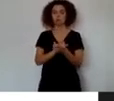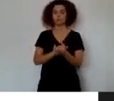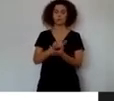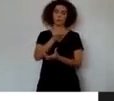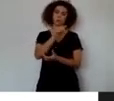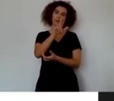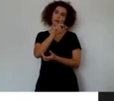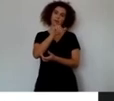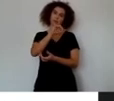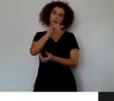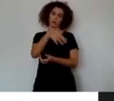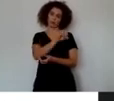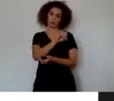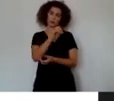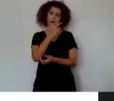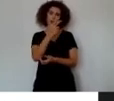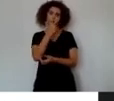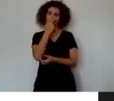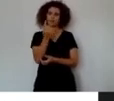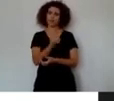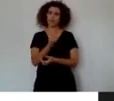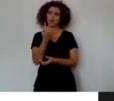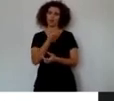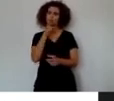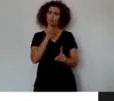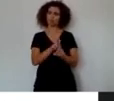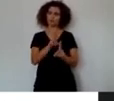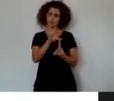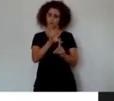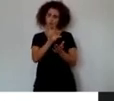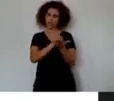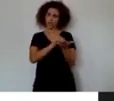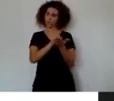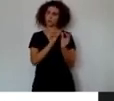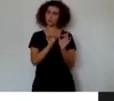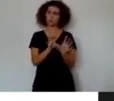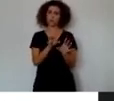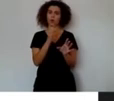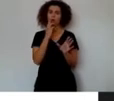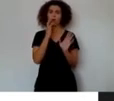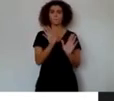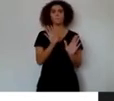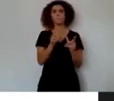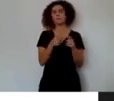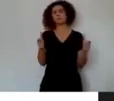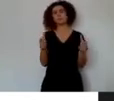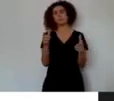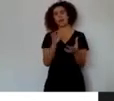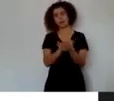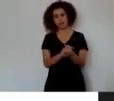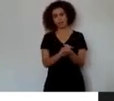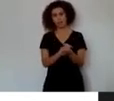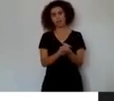casal afrocentrado, mas essas referências dos casais assim, negros que estão em evidência, eles não são retratados na